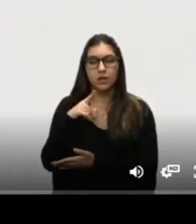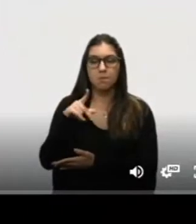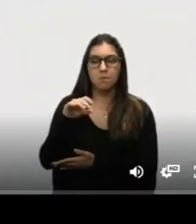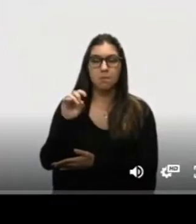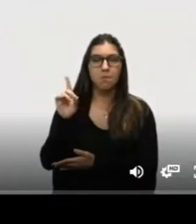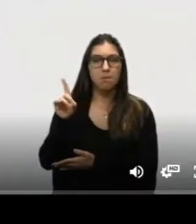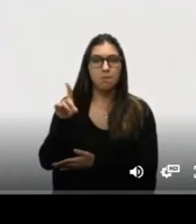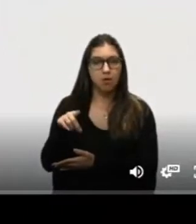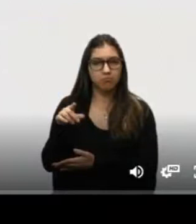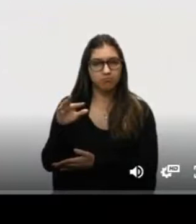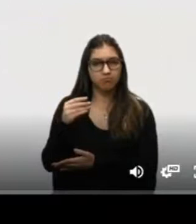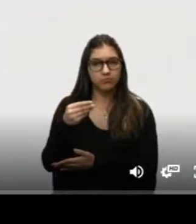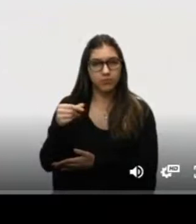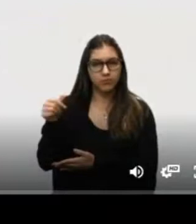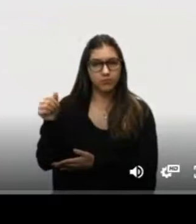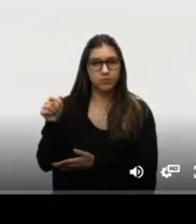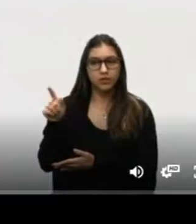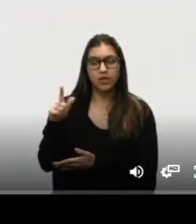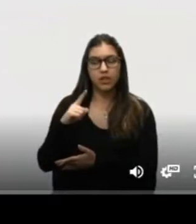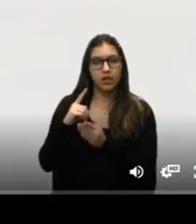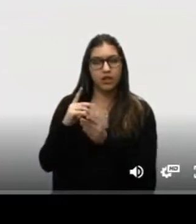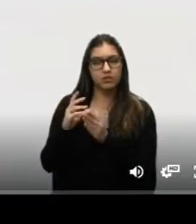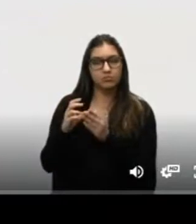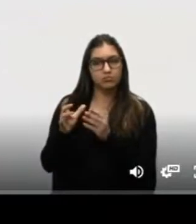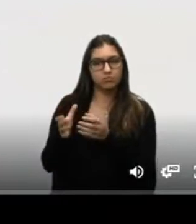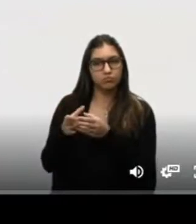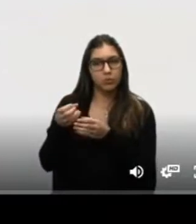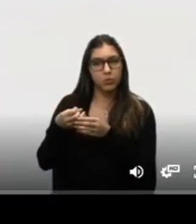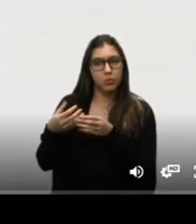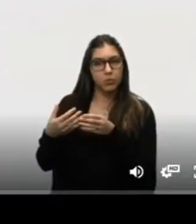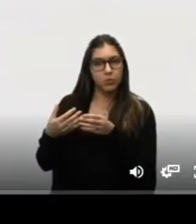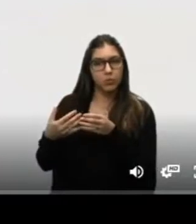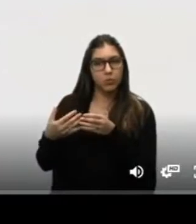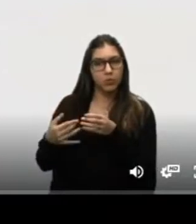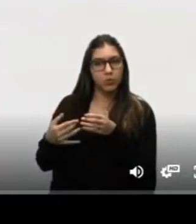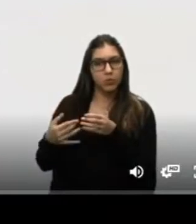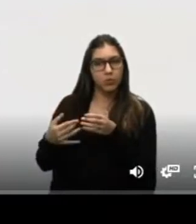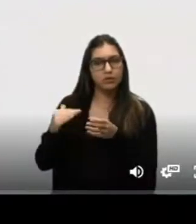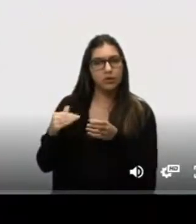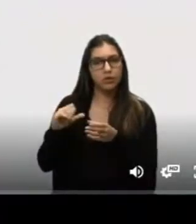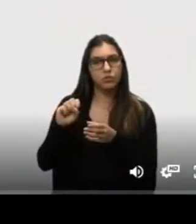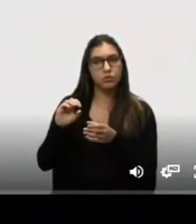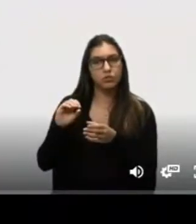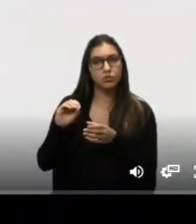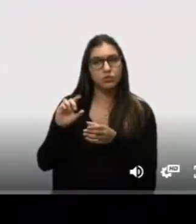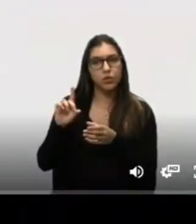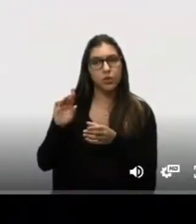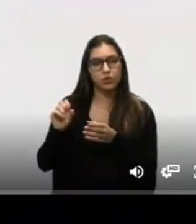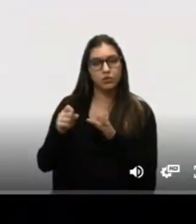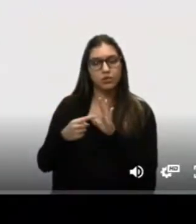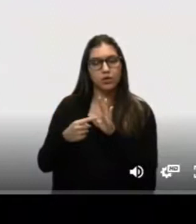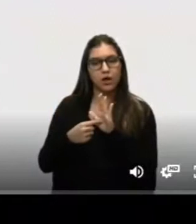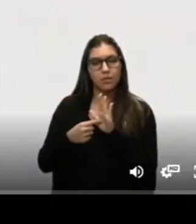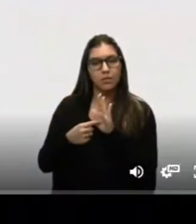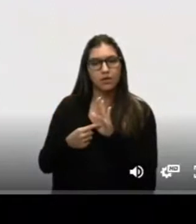que nós temos? Nós temos que esses compostos, eles já são compostos sólidos que apresentam,